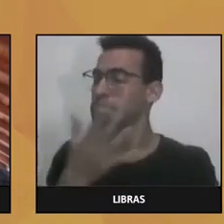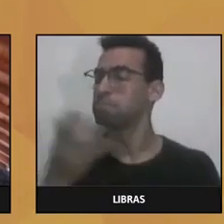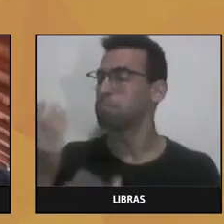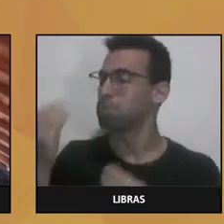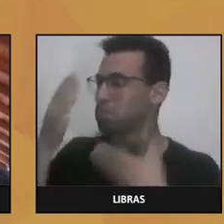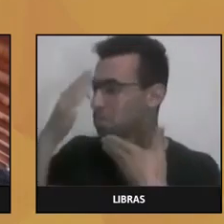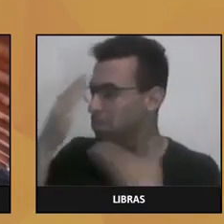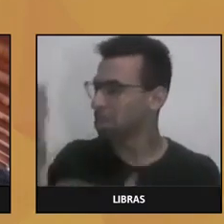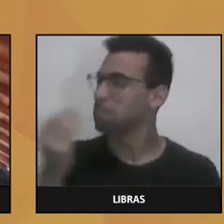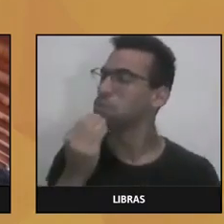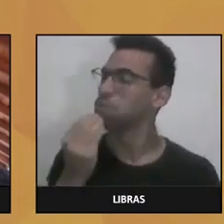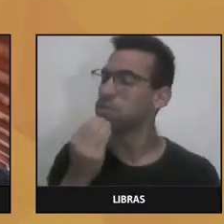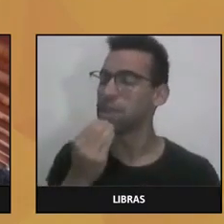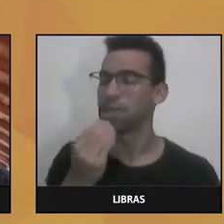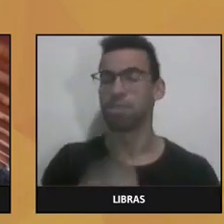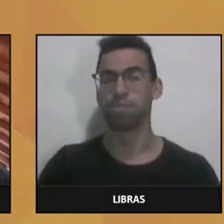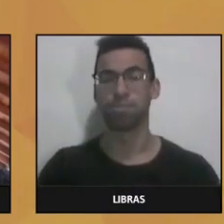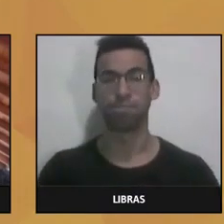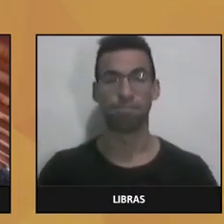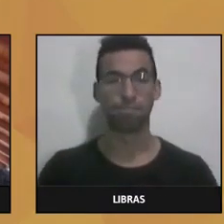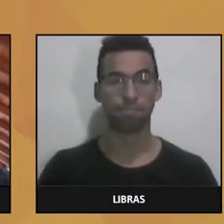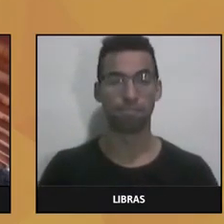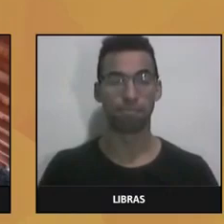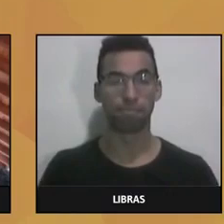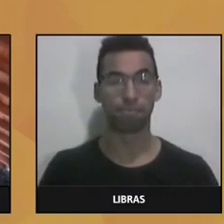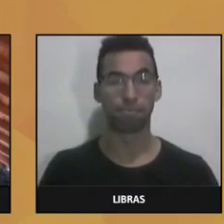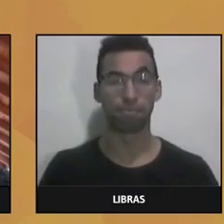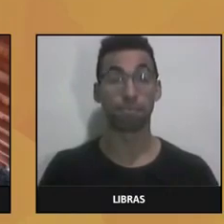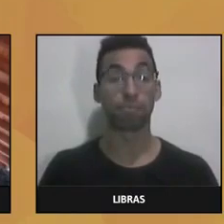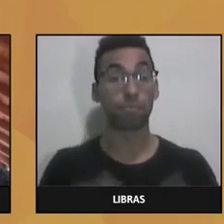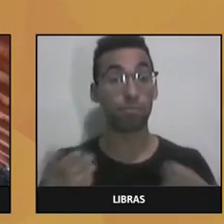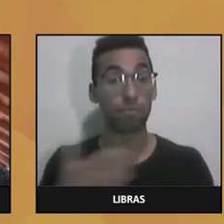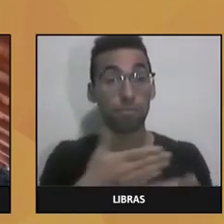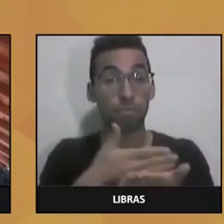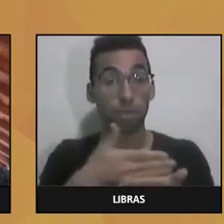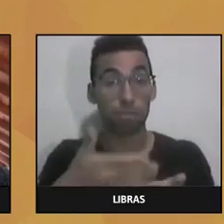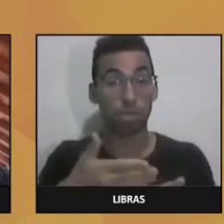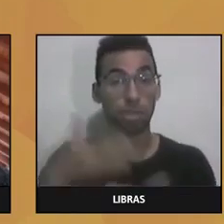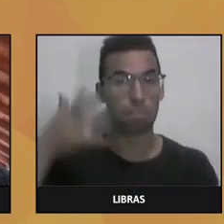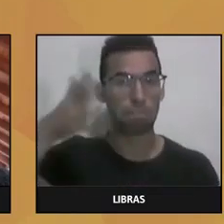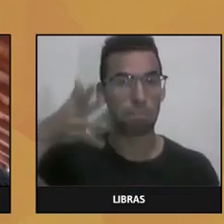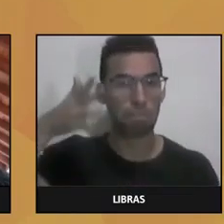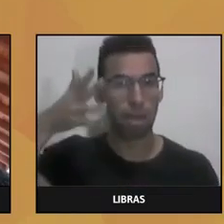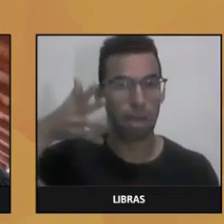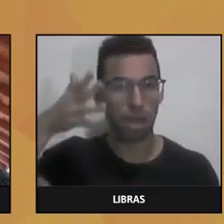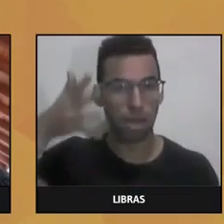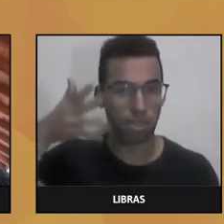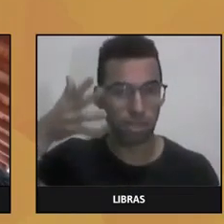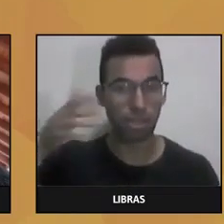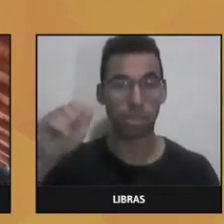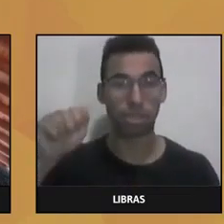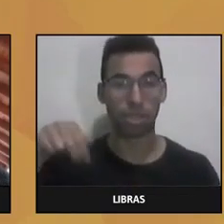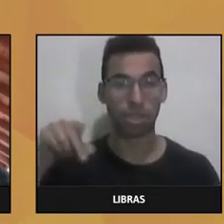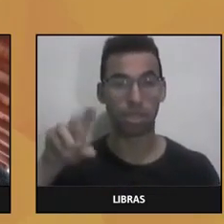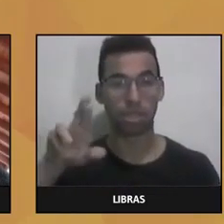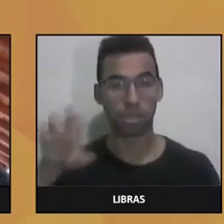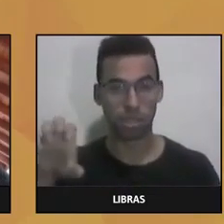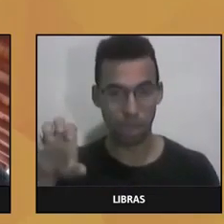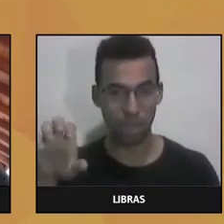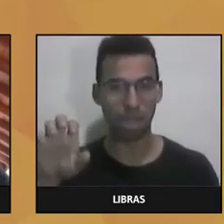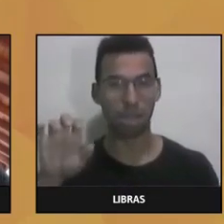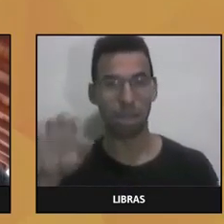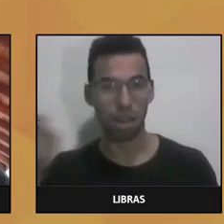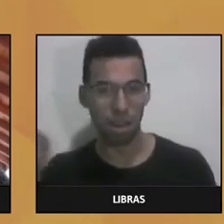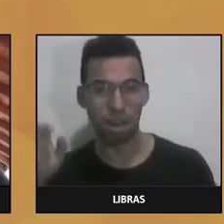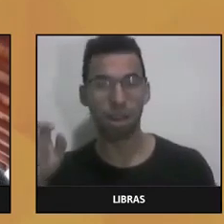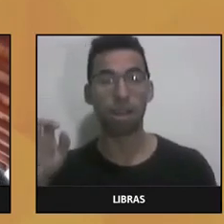oportunidade. Imagina. Vamos dar início à palestra exclusiva que o senhor André Schleicher fez para o EDUCA Week, que